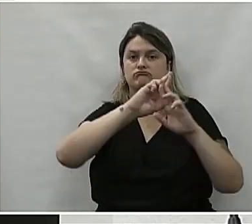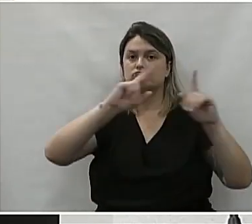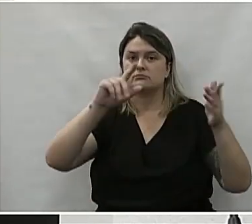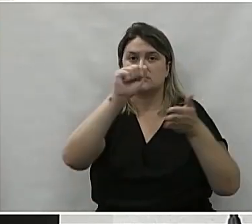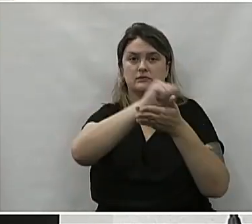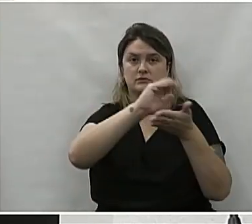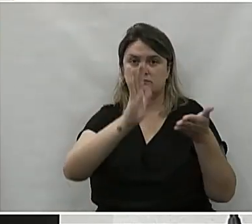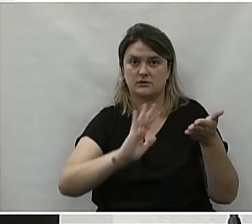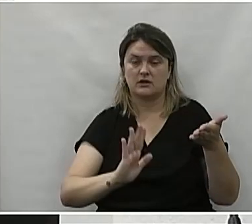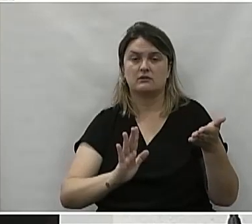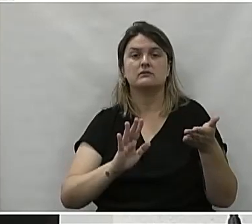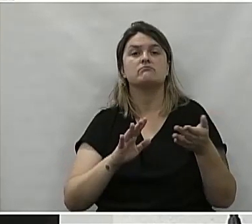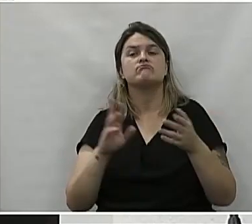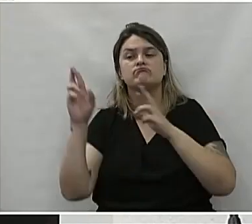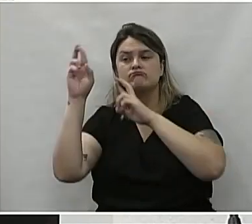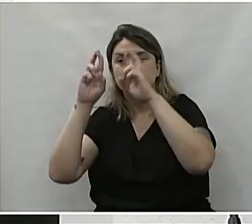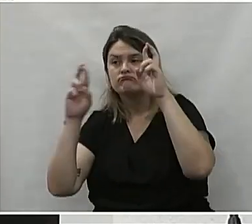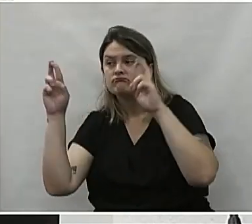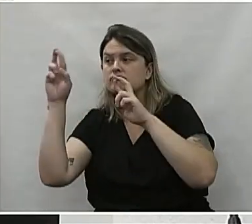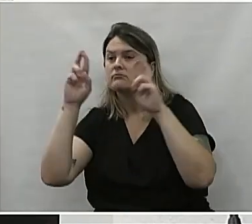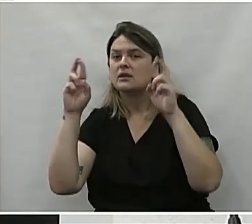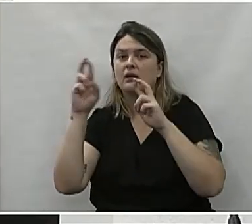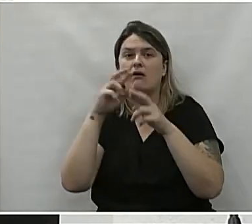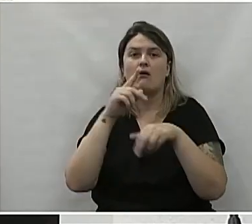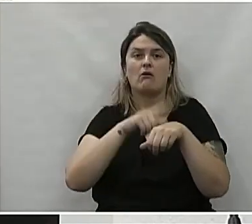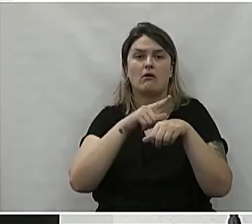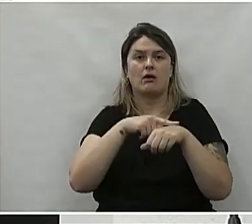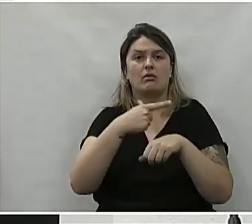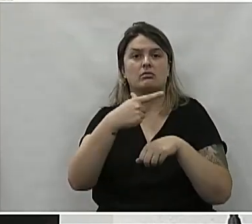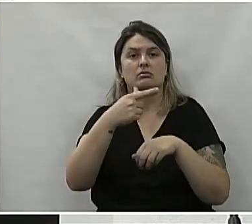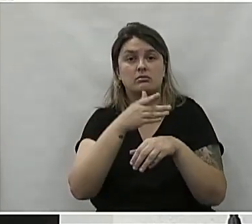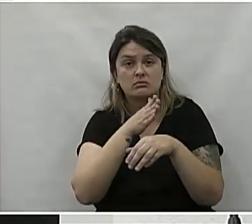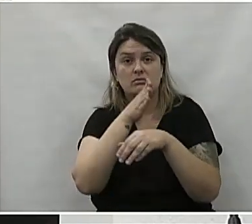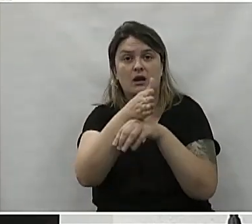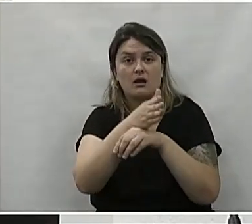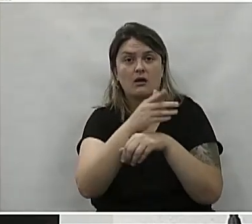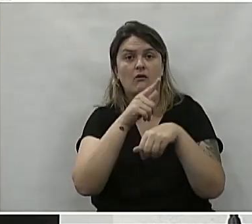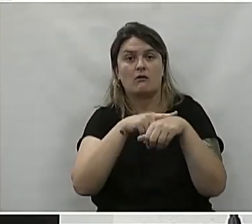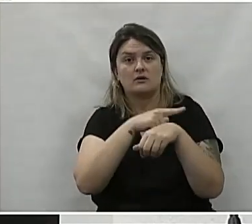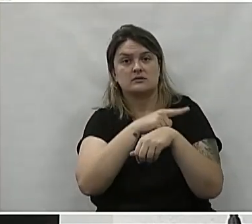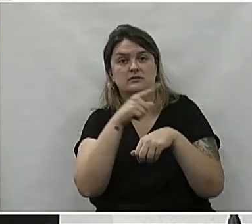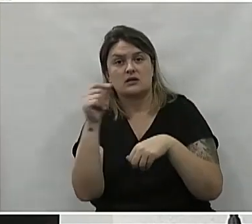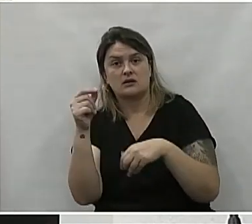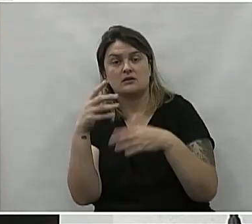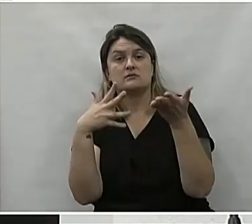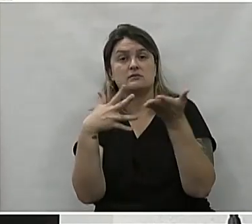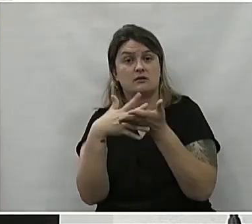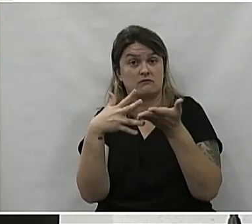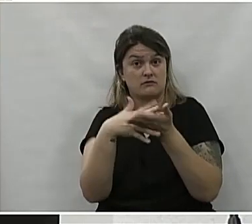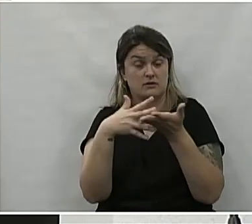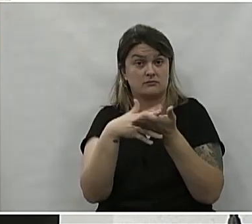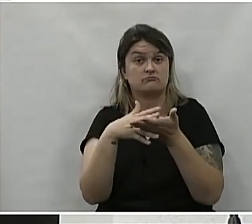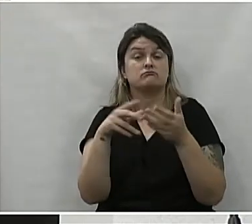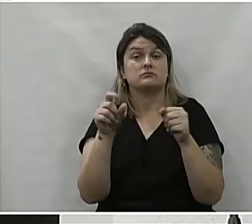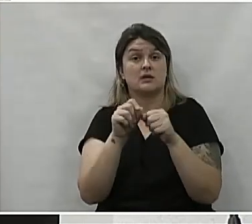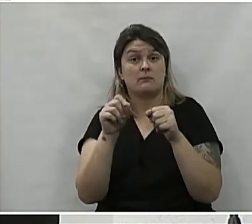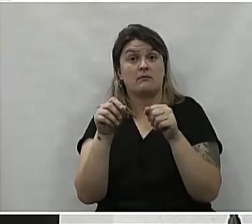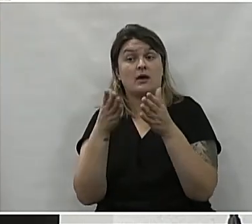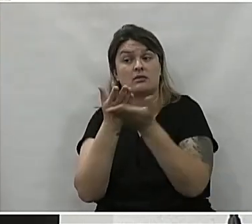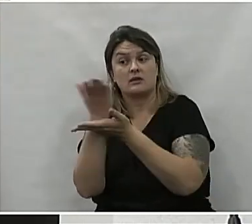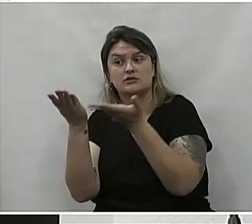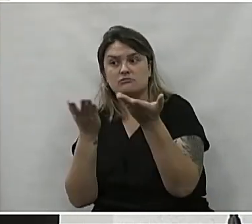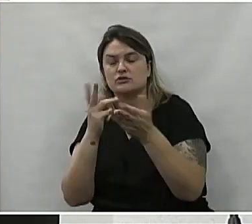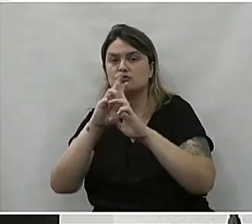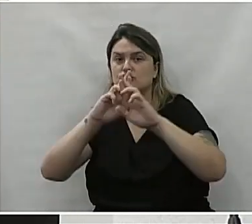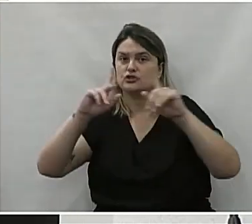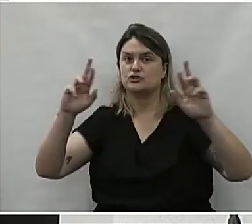Como patrulhamento Preventivo Nas entradas Saídas Intervalo Dos colégios Atendimento De ocorrências Das